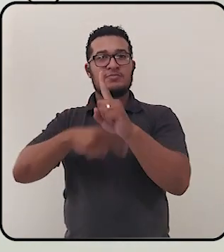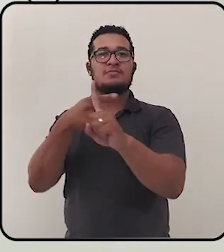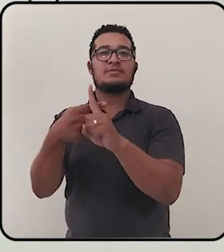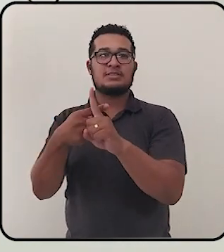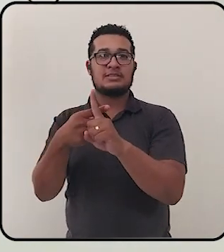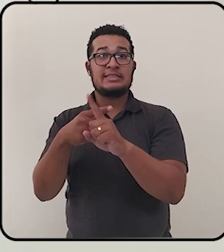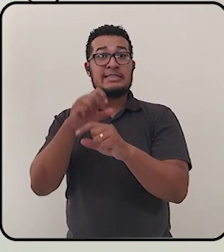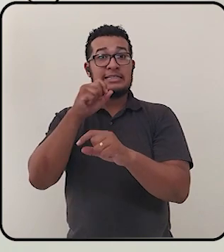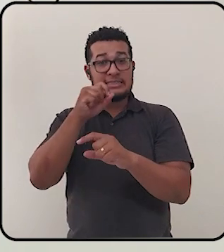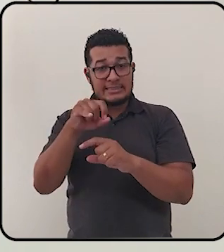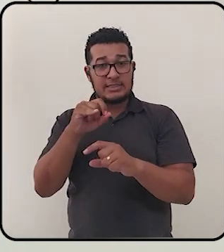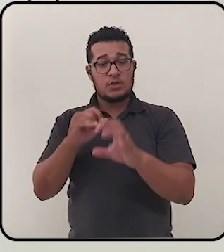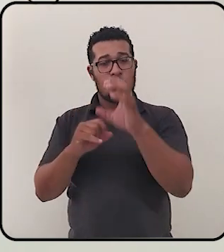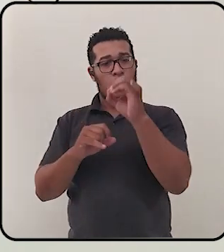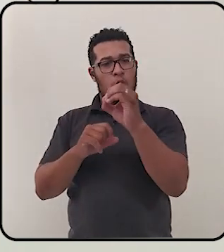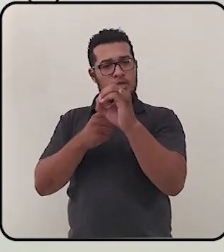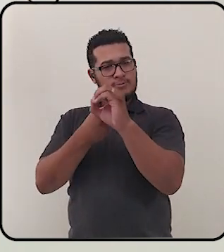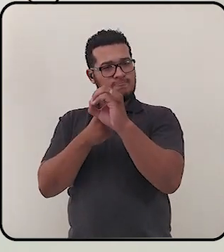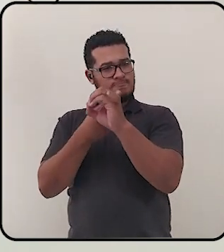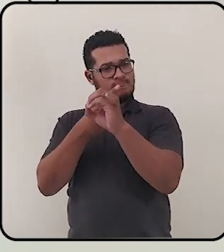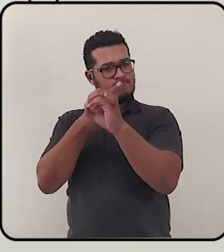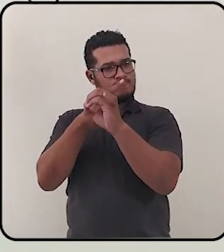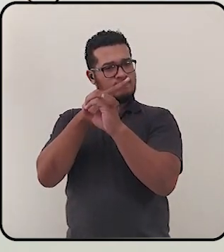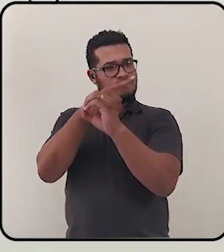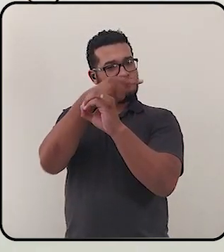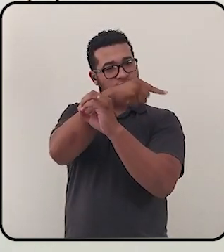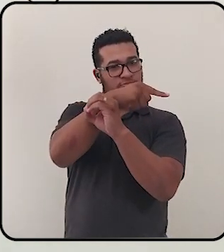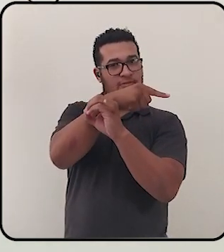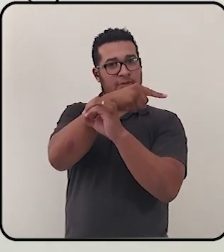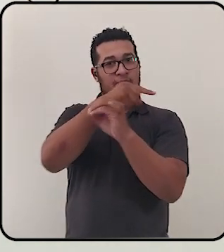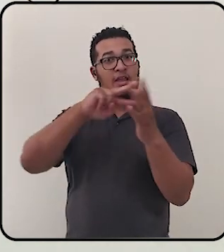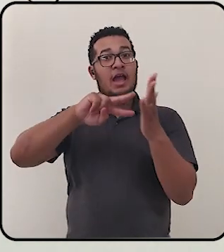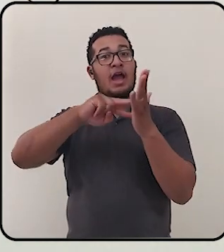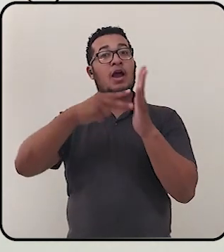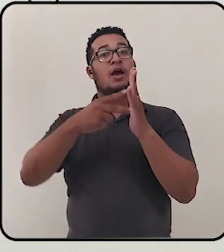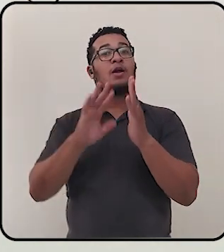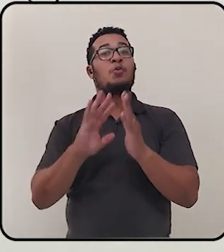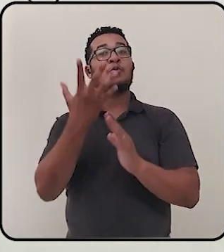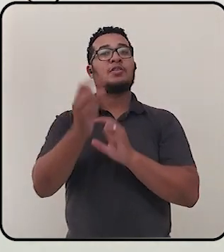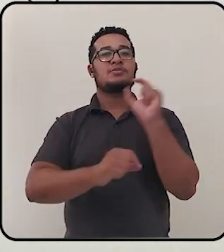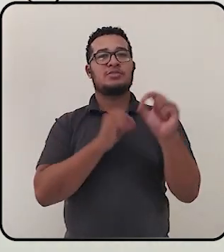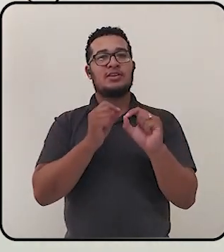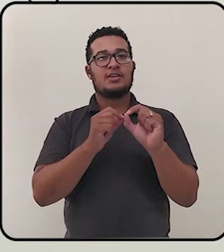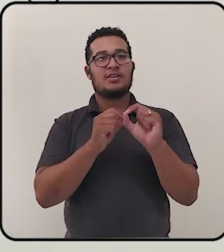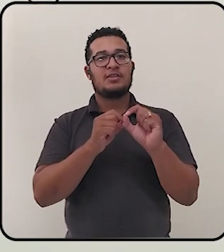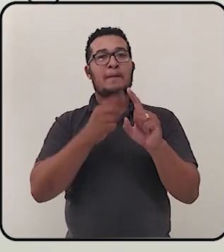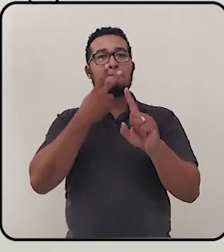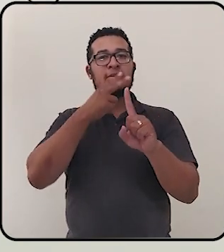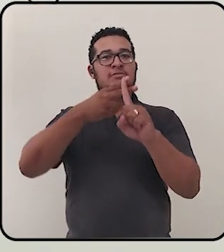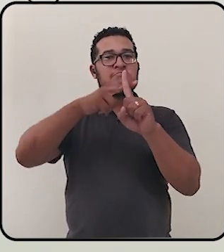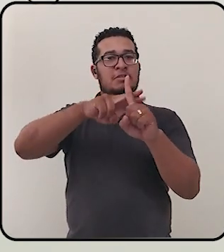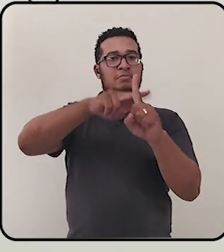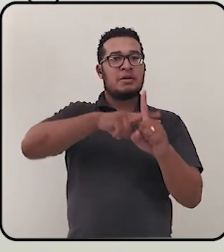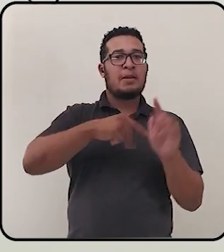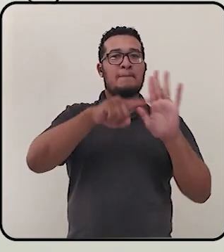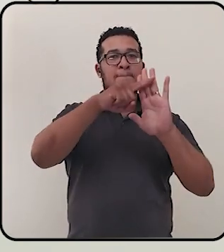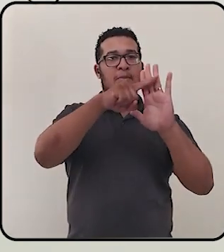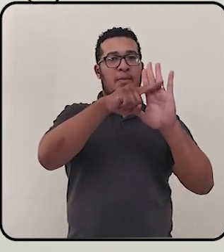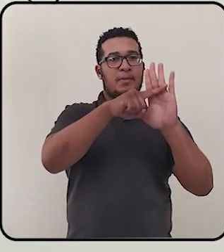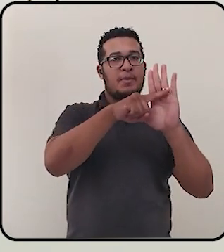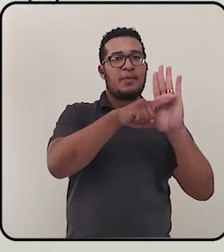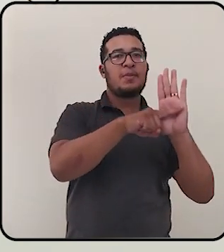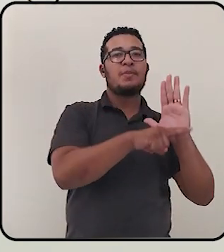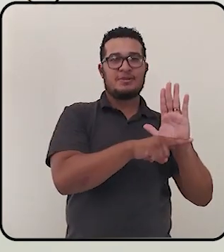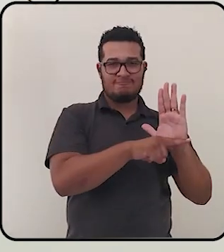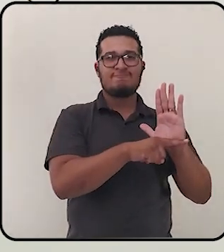Por isso que eu vou usar mais. Se fosse ao contrário, o primeiro ponto de referência estivesse